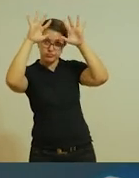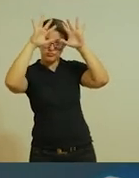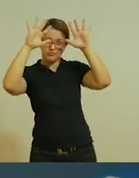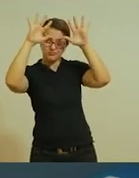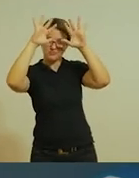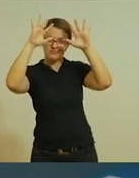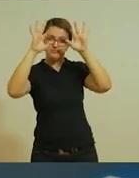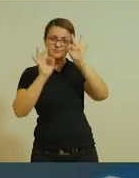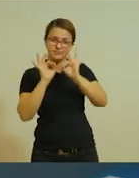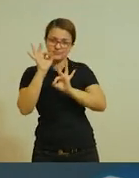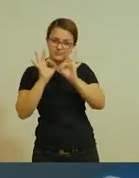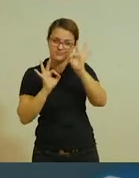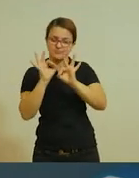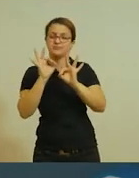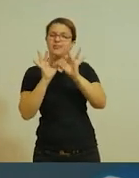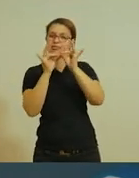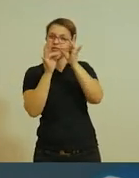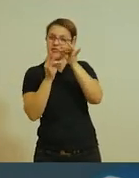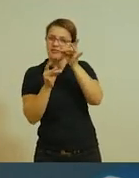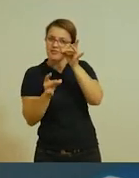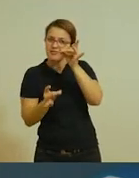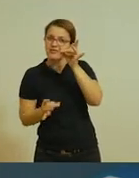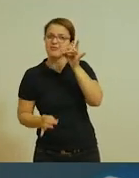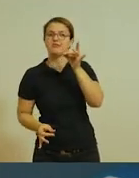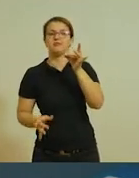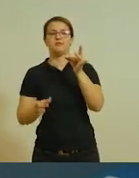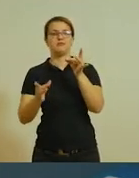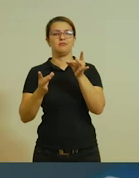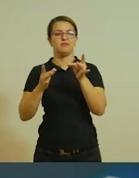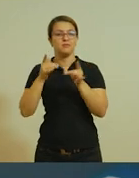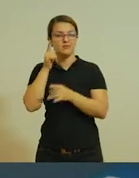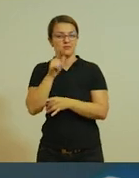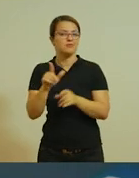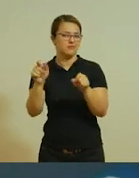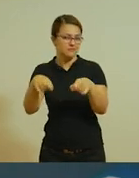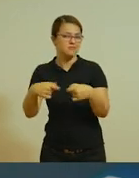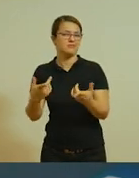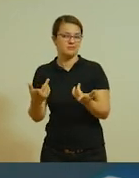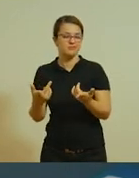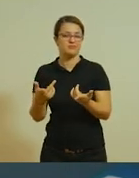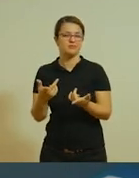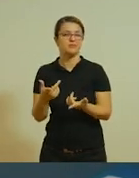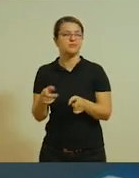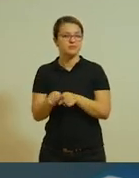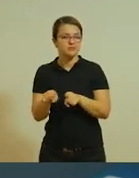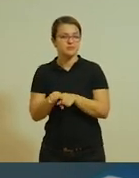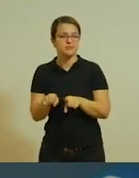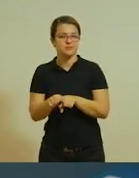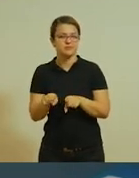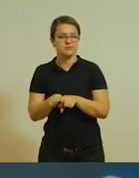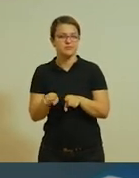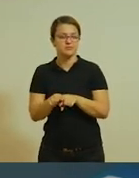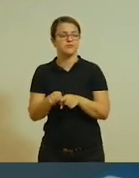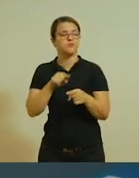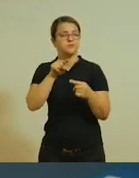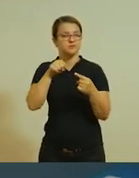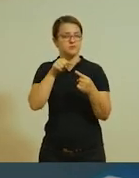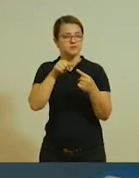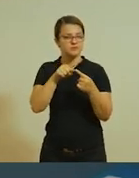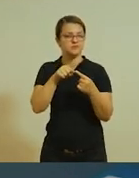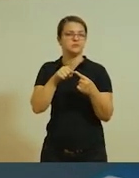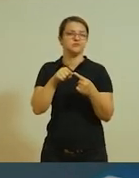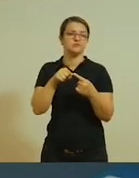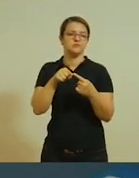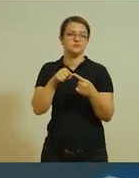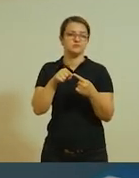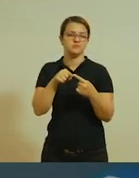memória e aí ela vai colocar detalhes e isso daí é possível de se fazer. E aí a gente também cumpriu o